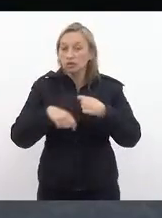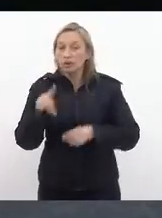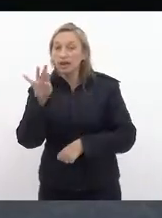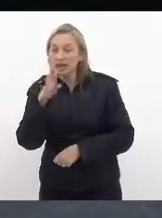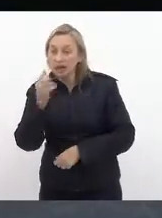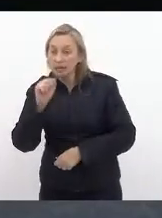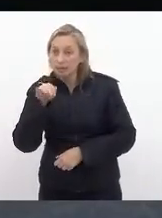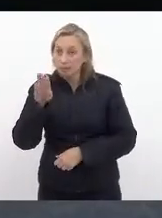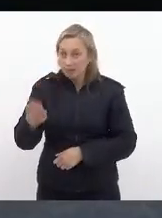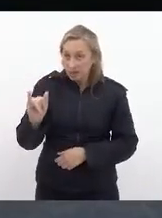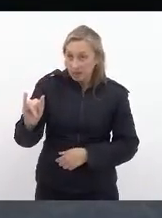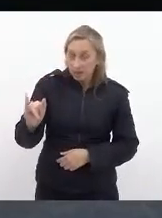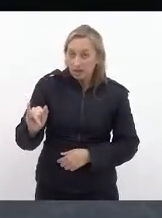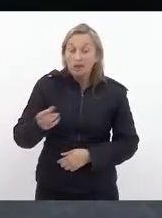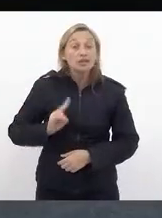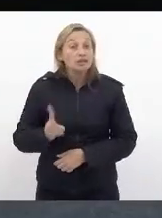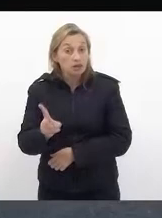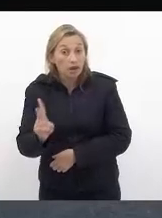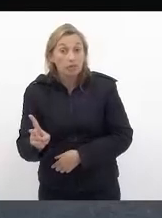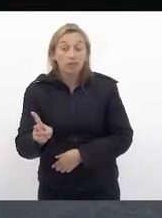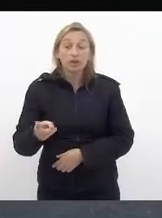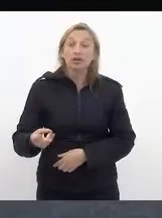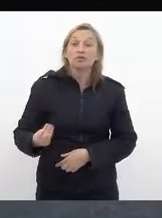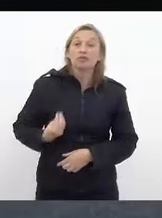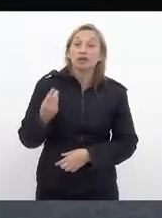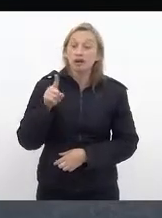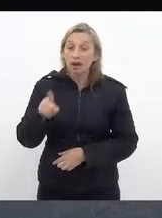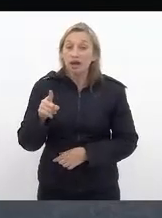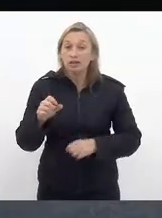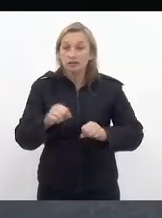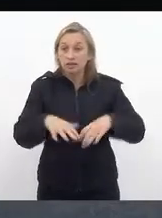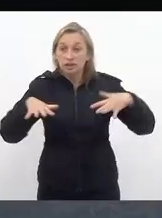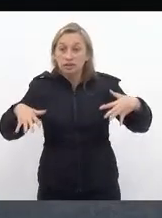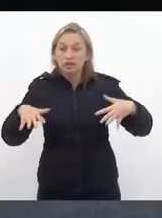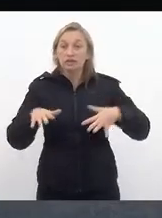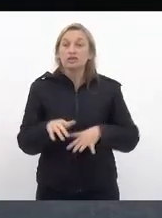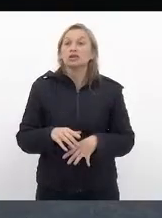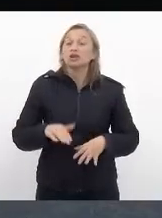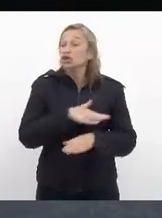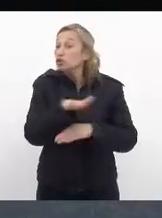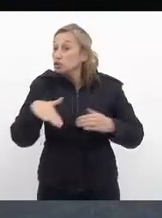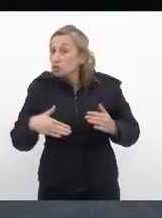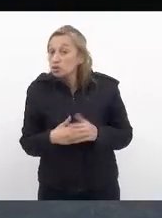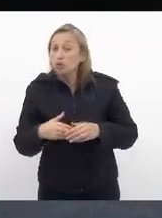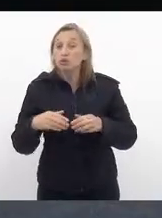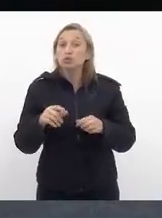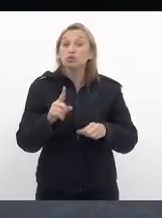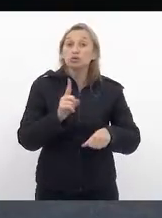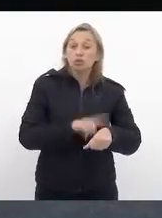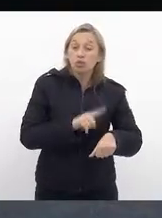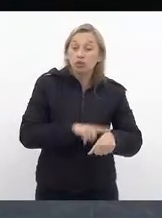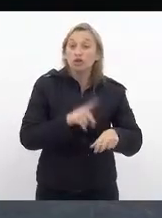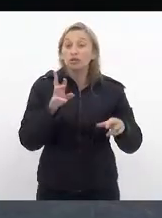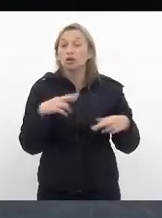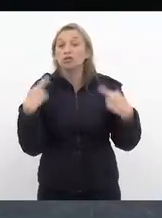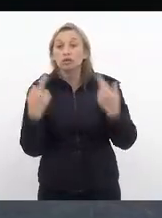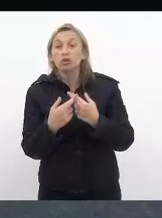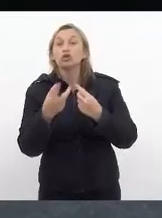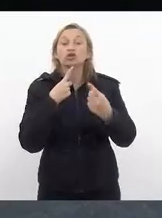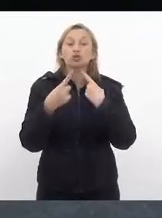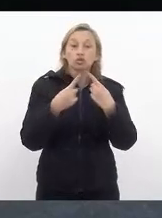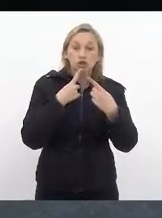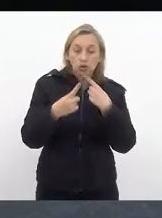Paracambi né Estava sempre presente na Assembleia Legislativa em todas as agendas de todos os debates